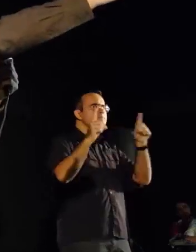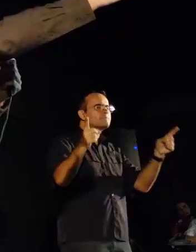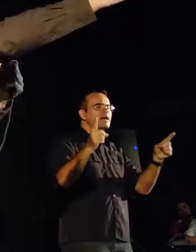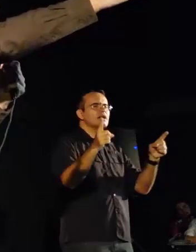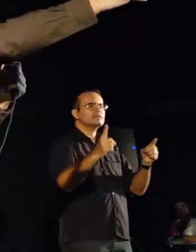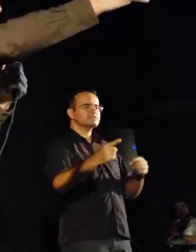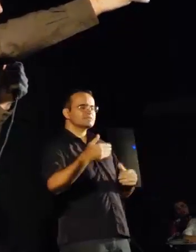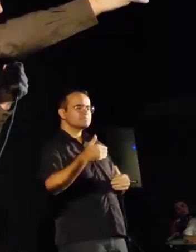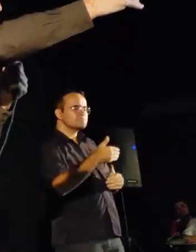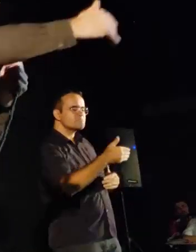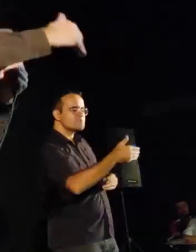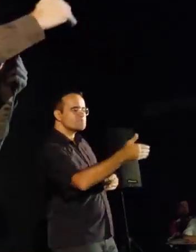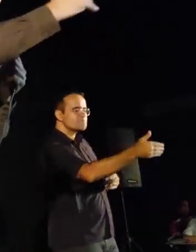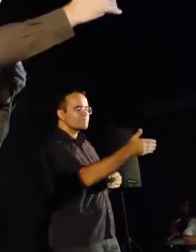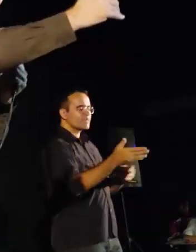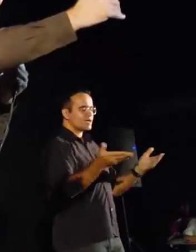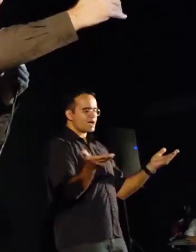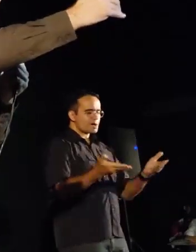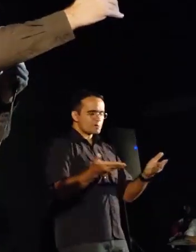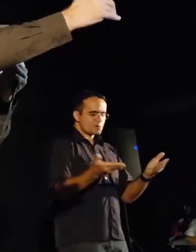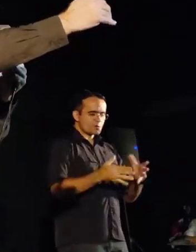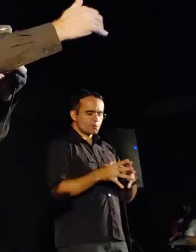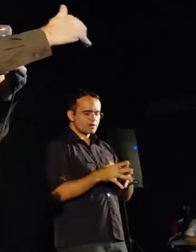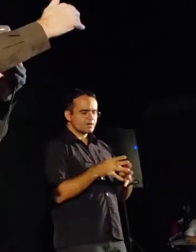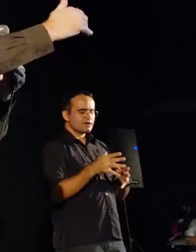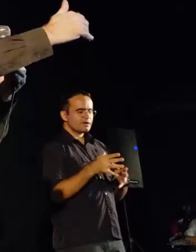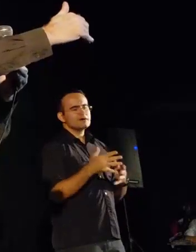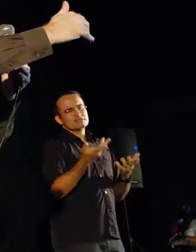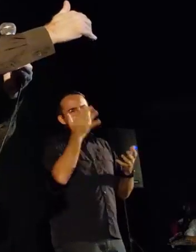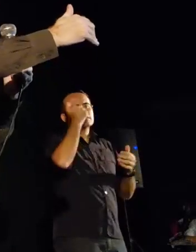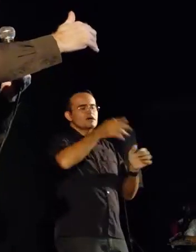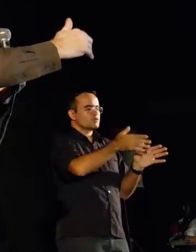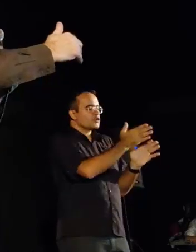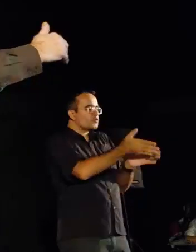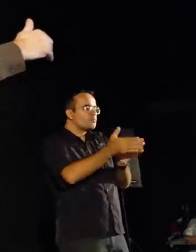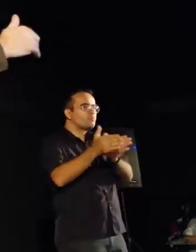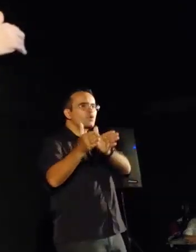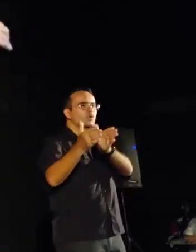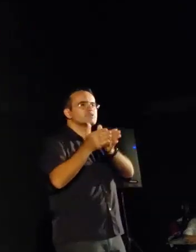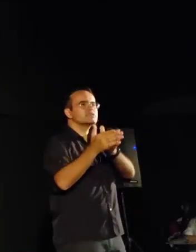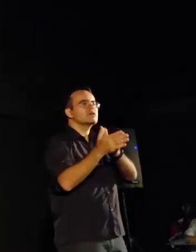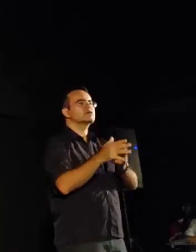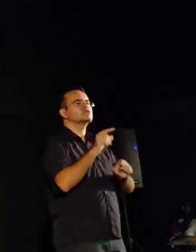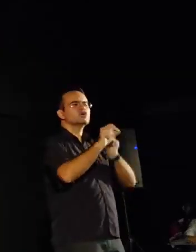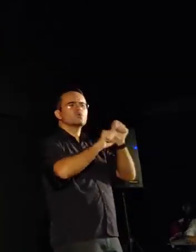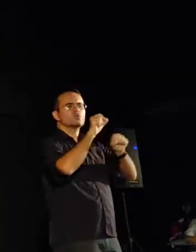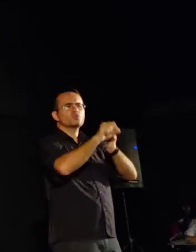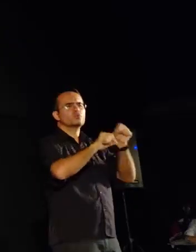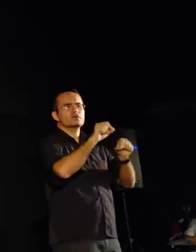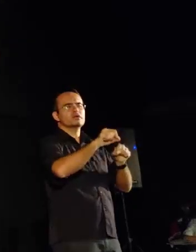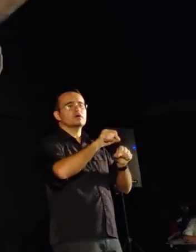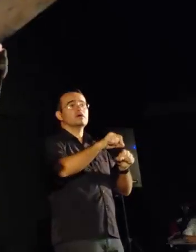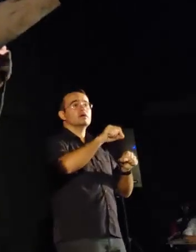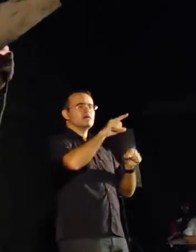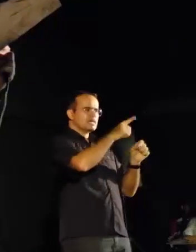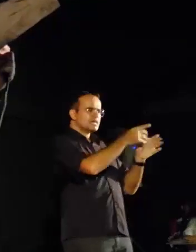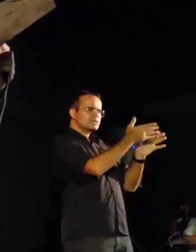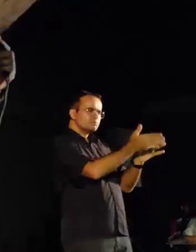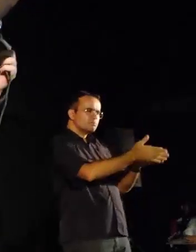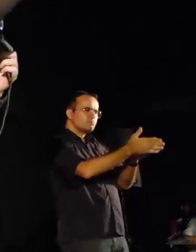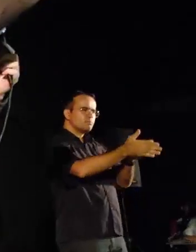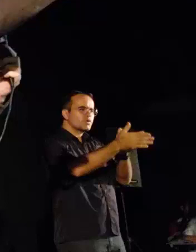de uma situação como essa, onde nós sabemos que o processo ele é em última instância, ele só